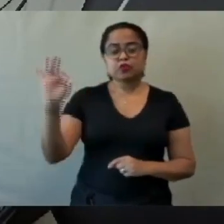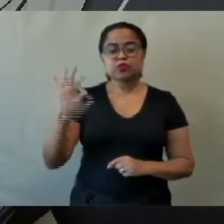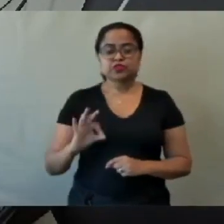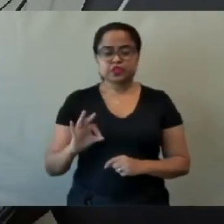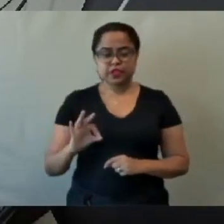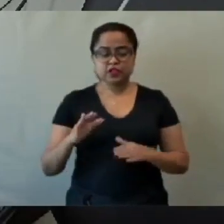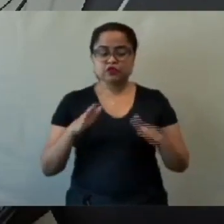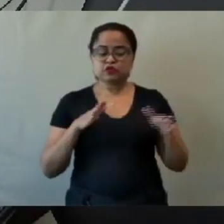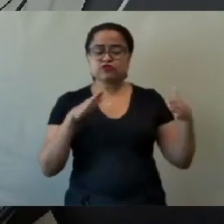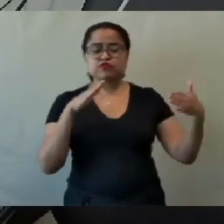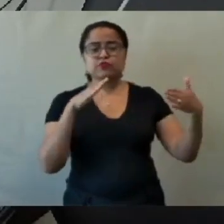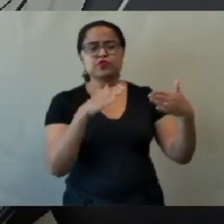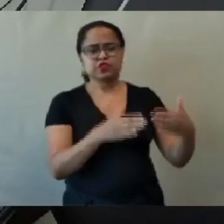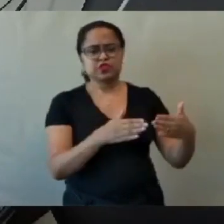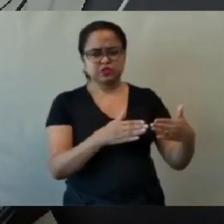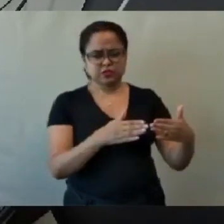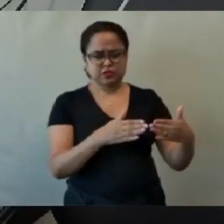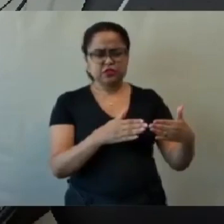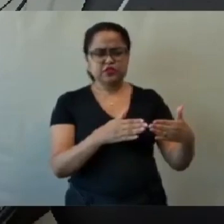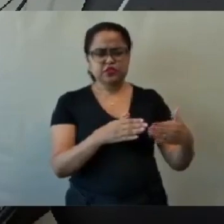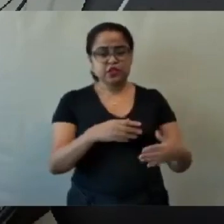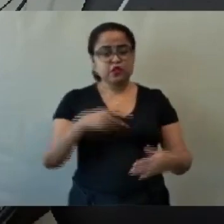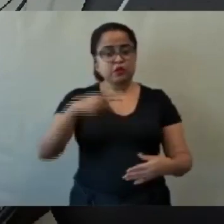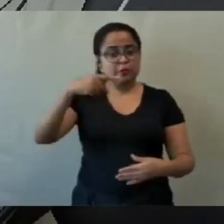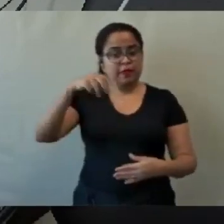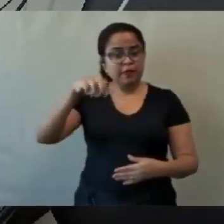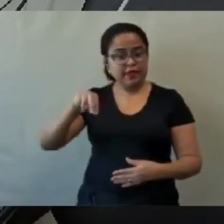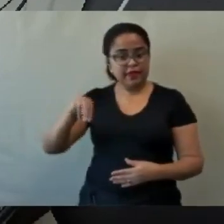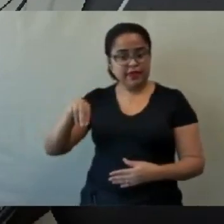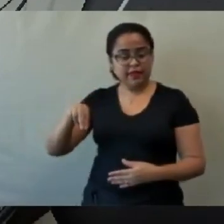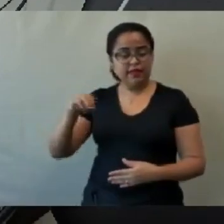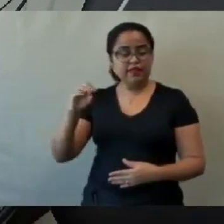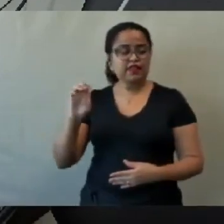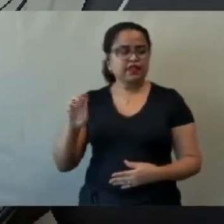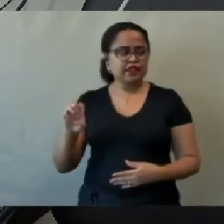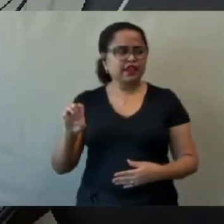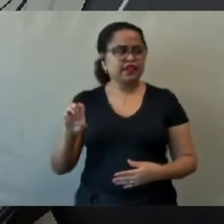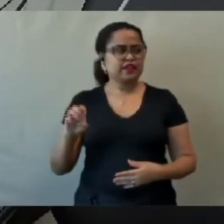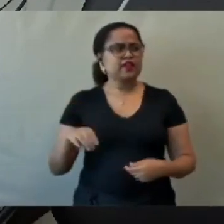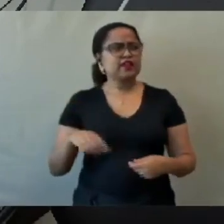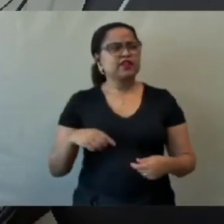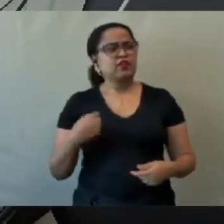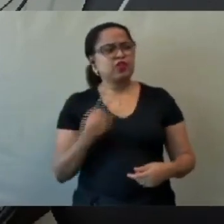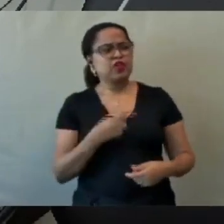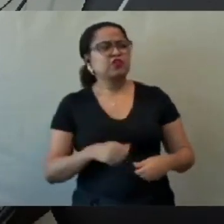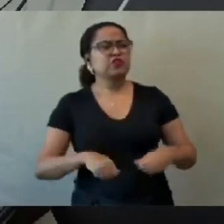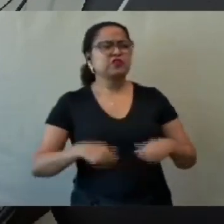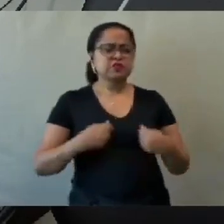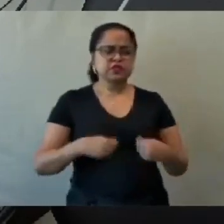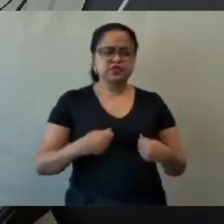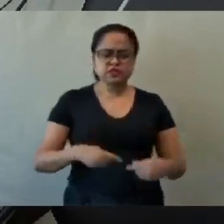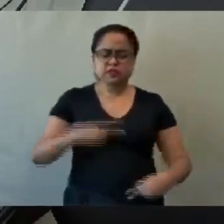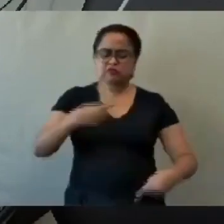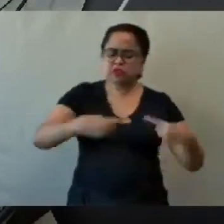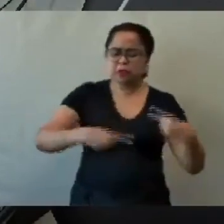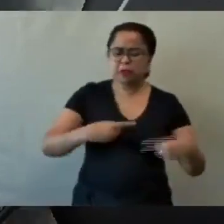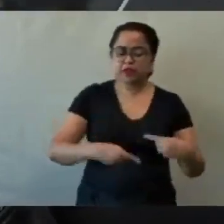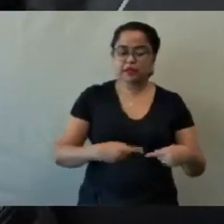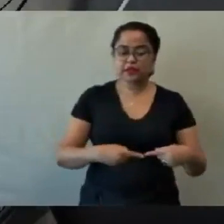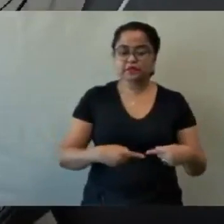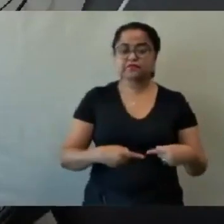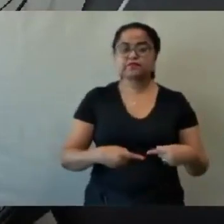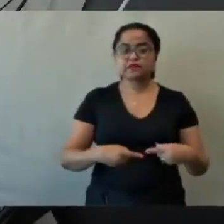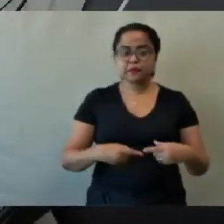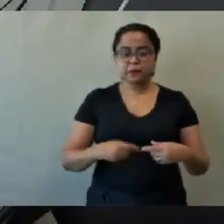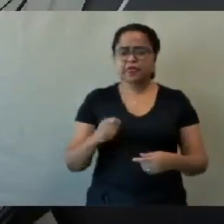metas do PNE. Então, a gente precisa debater isso, porque agora nós estamos às vésperas,